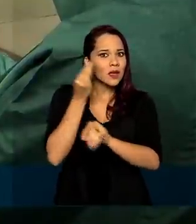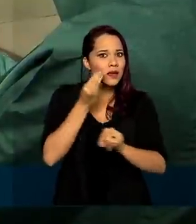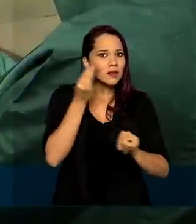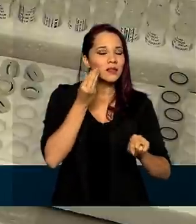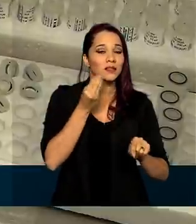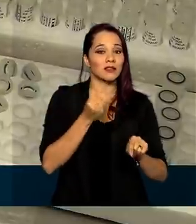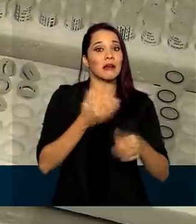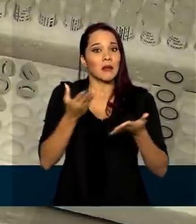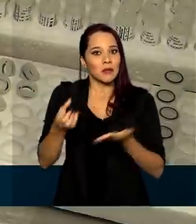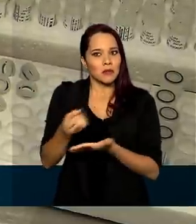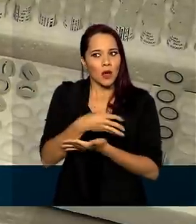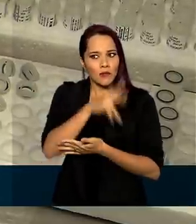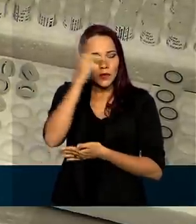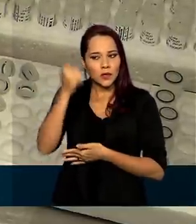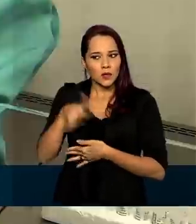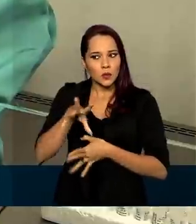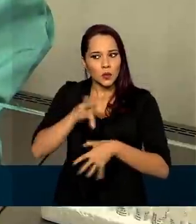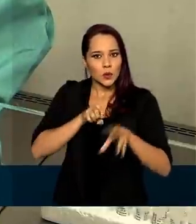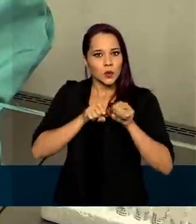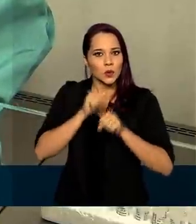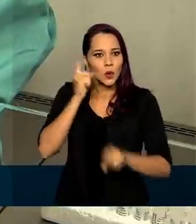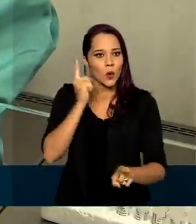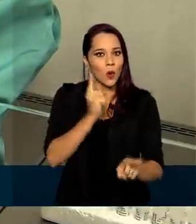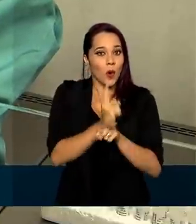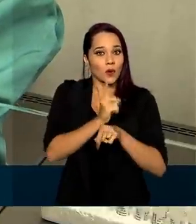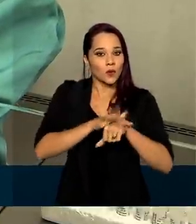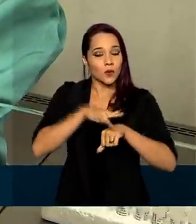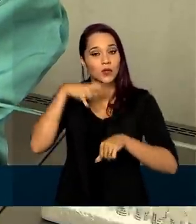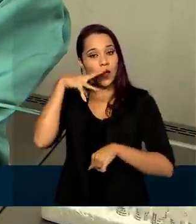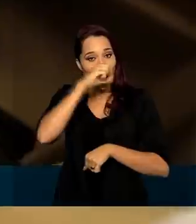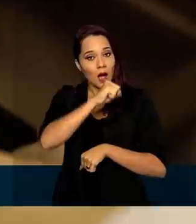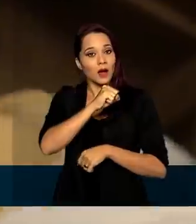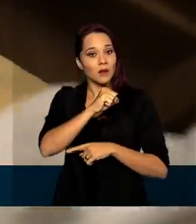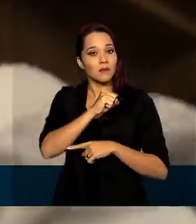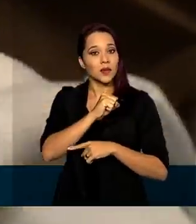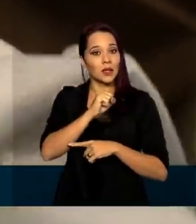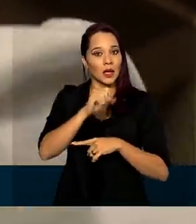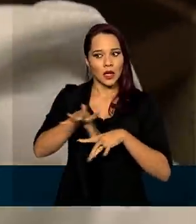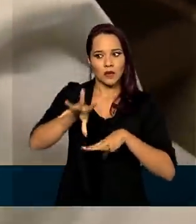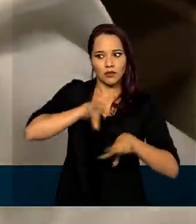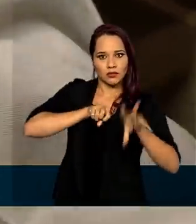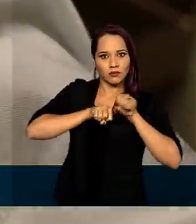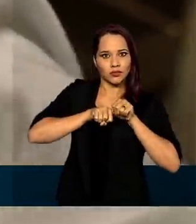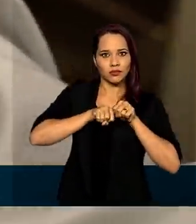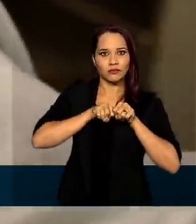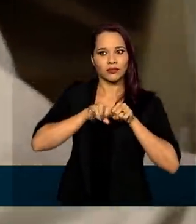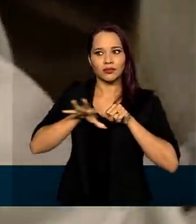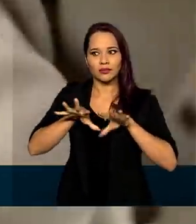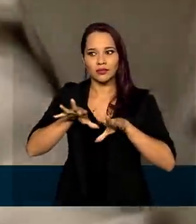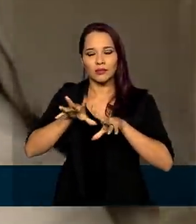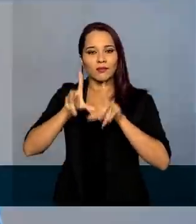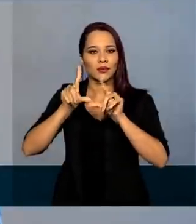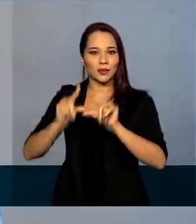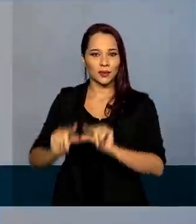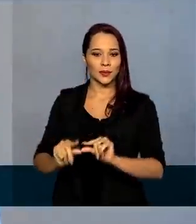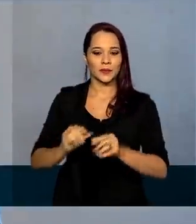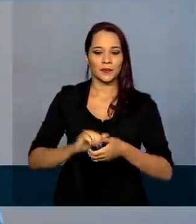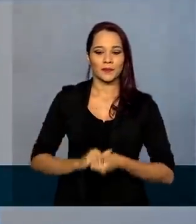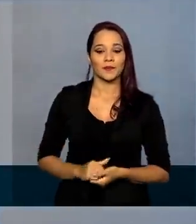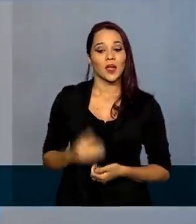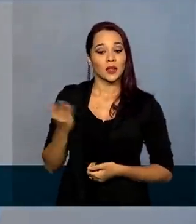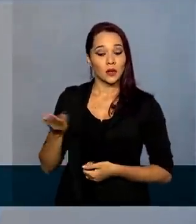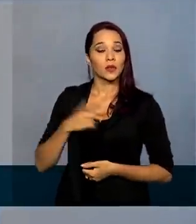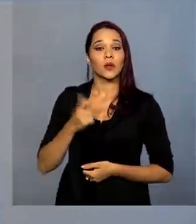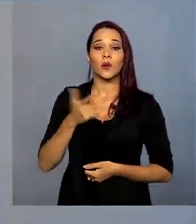Assim, novos casos podem ser identificados rapidamente e a transmissão da doença deve diminuir. Ele tem